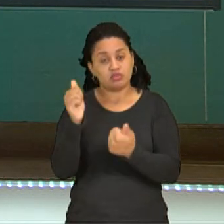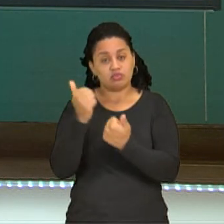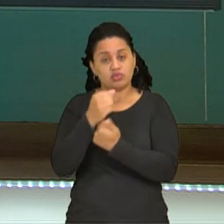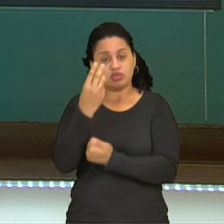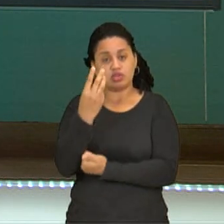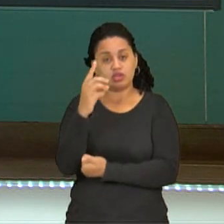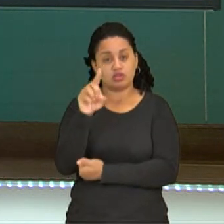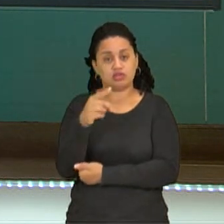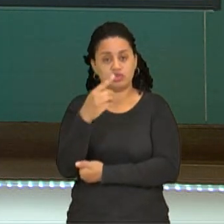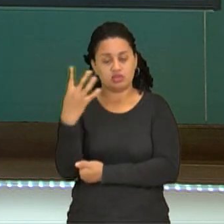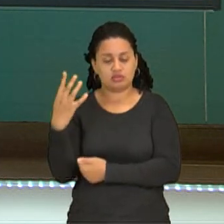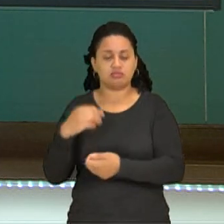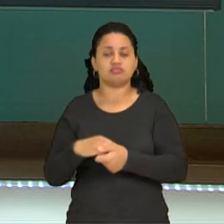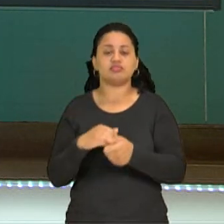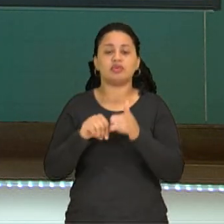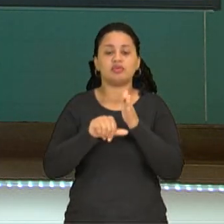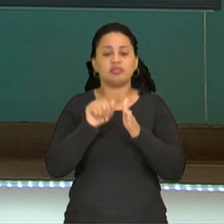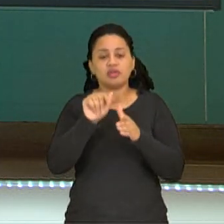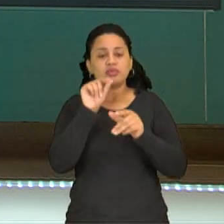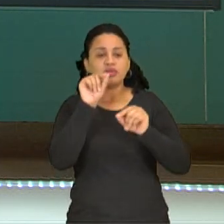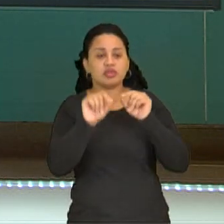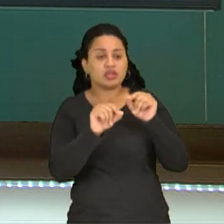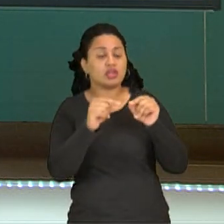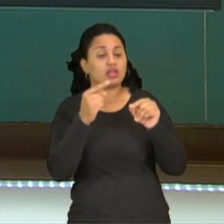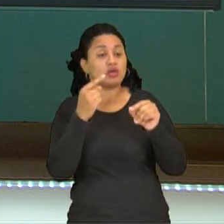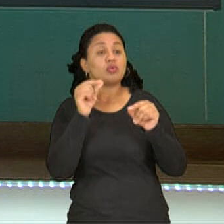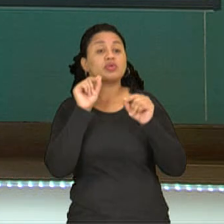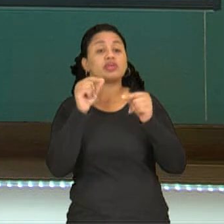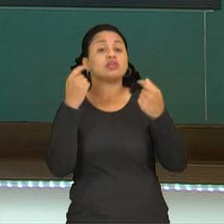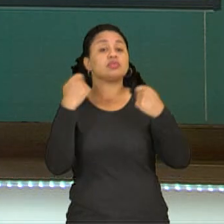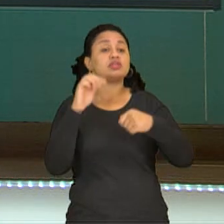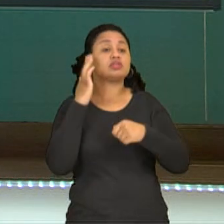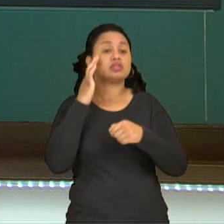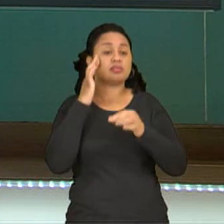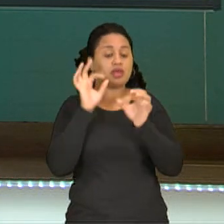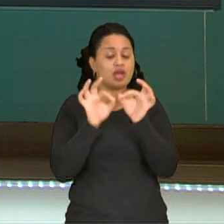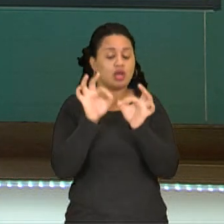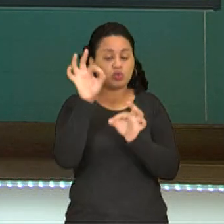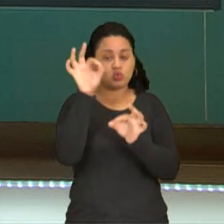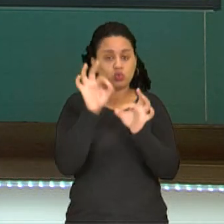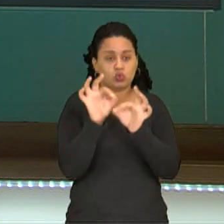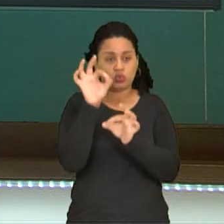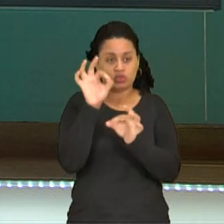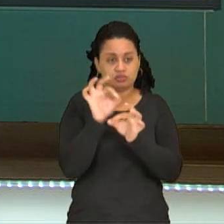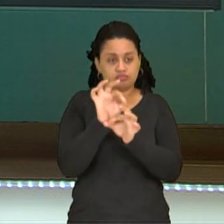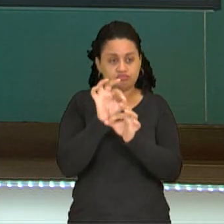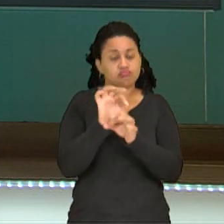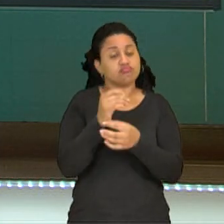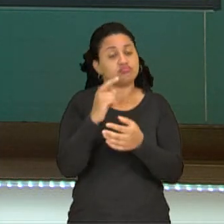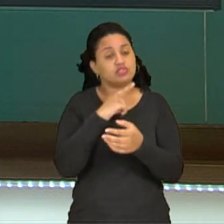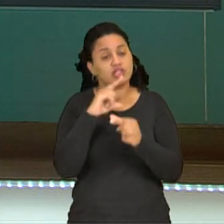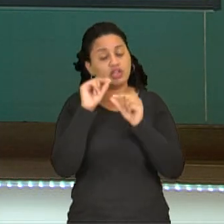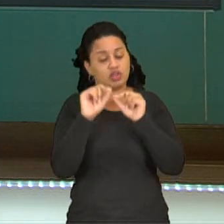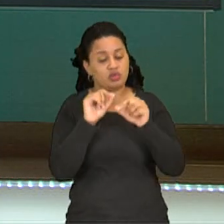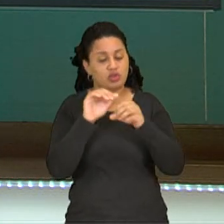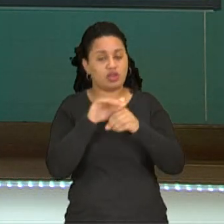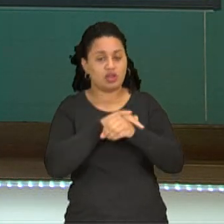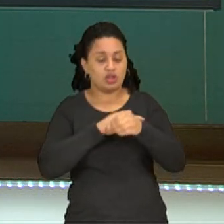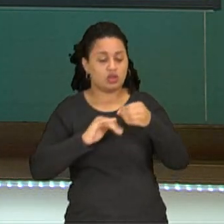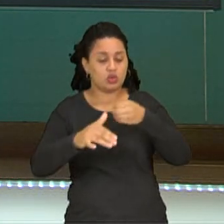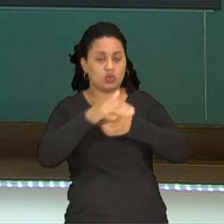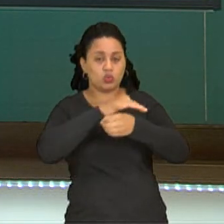3,14. Então, primeiro, vamos analisar o que a gente quer saber. Nós queremos saber a altura. O que a gente tem? A gente tem a